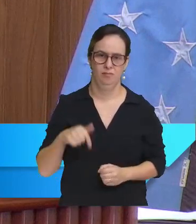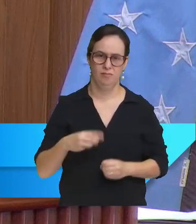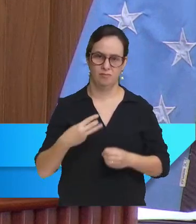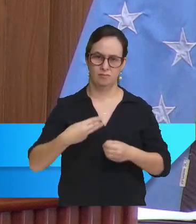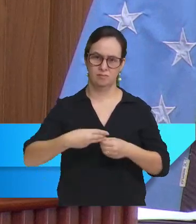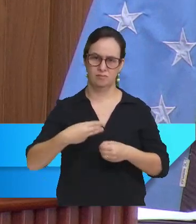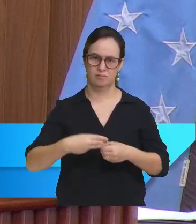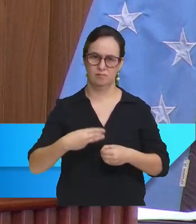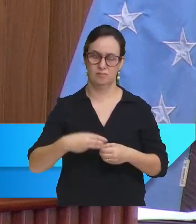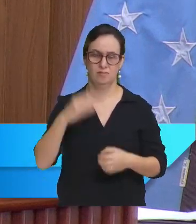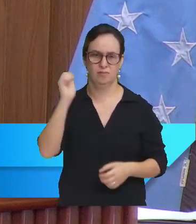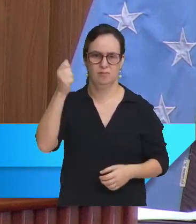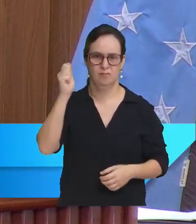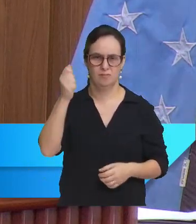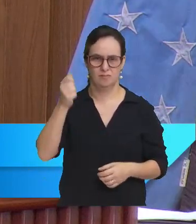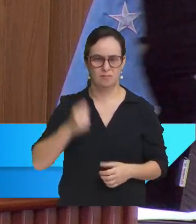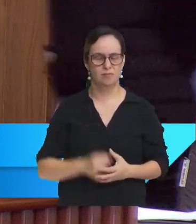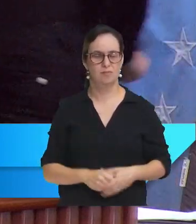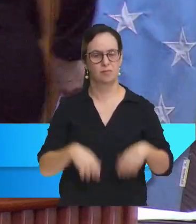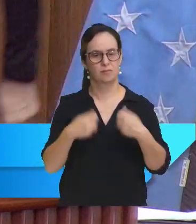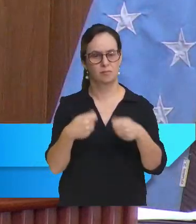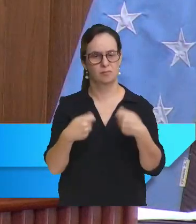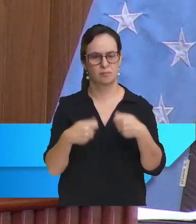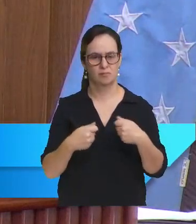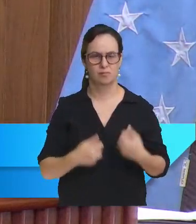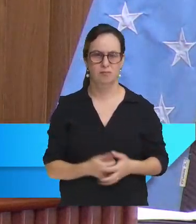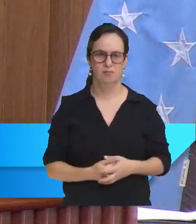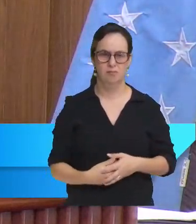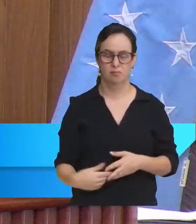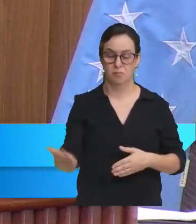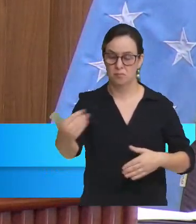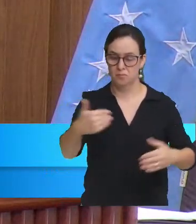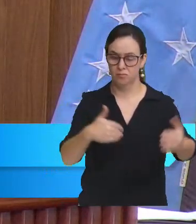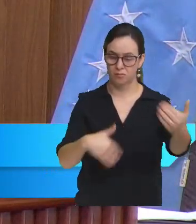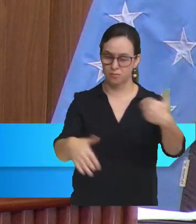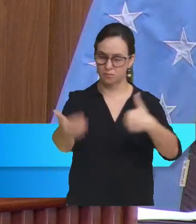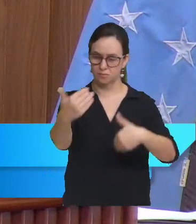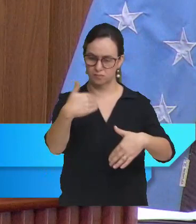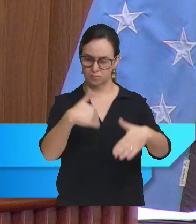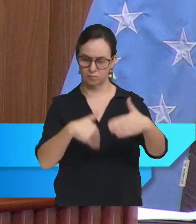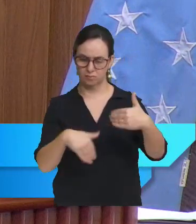cidade polo, tem que fazer para atrair, para aquecer a sua